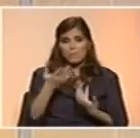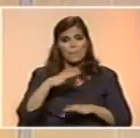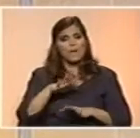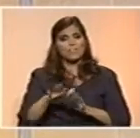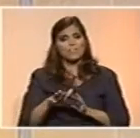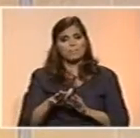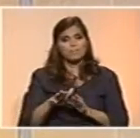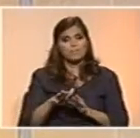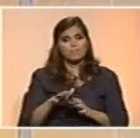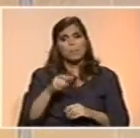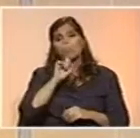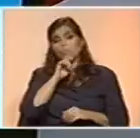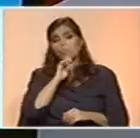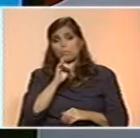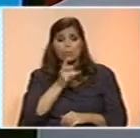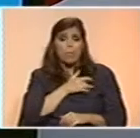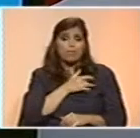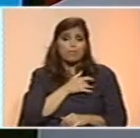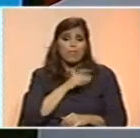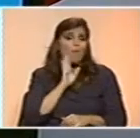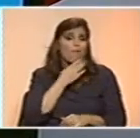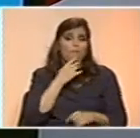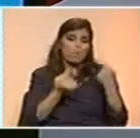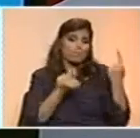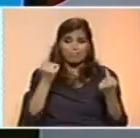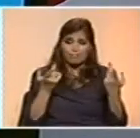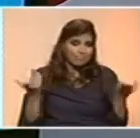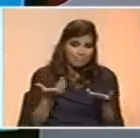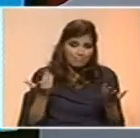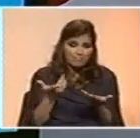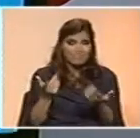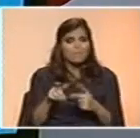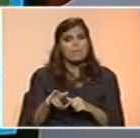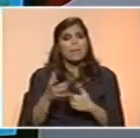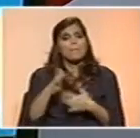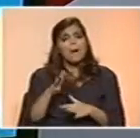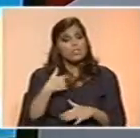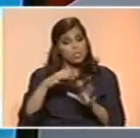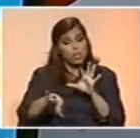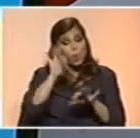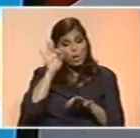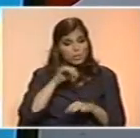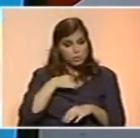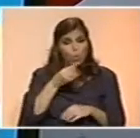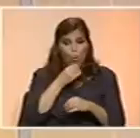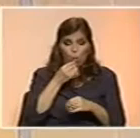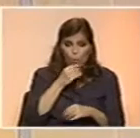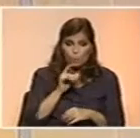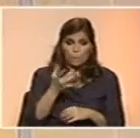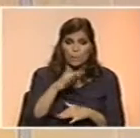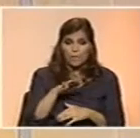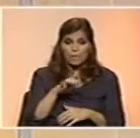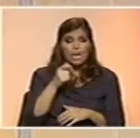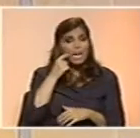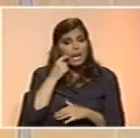opções, ter a dose de romantismo que quisermos, cada exato. Um ou não. Também é uma opção. Eu diria que nas escolhas que faço, não só daquilo que como, mas também de